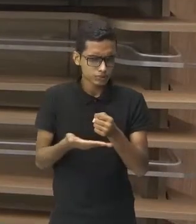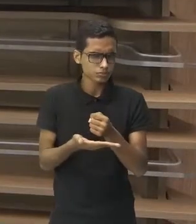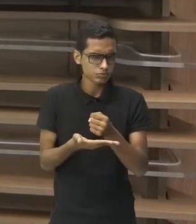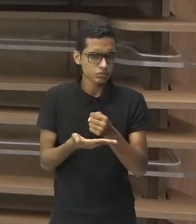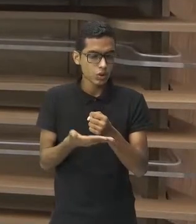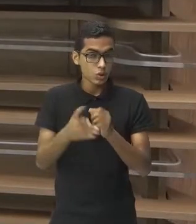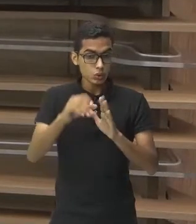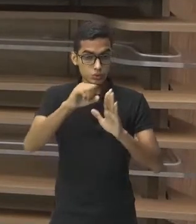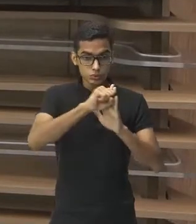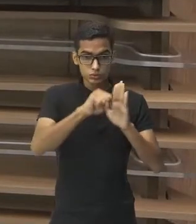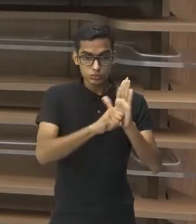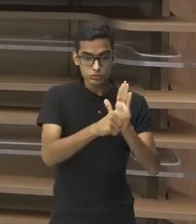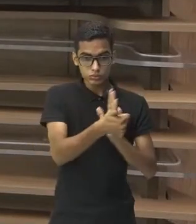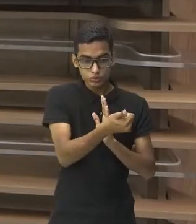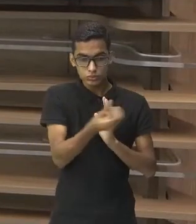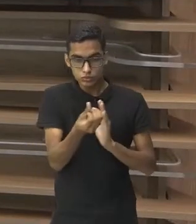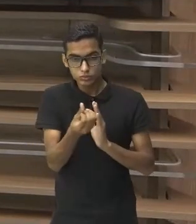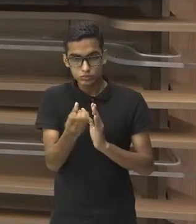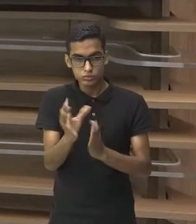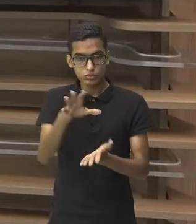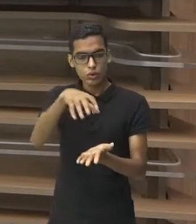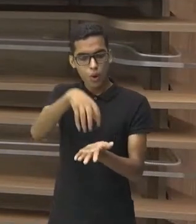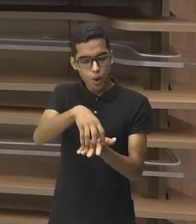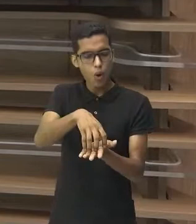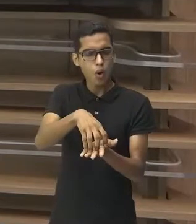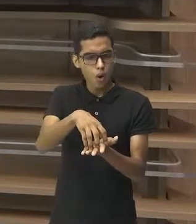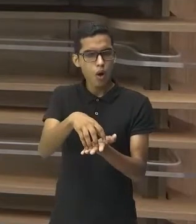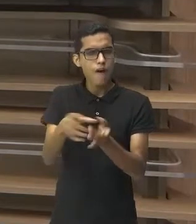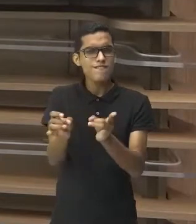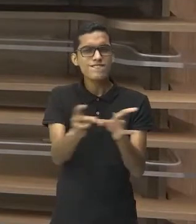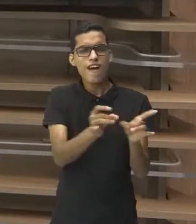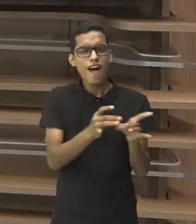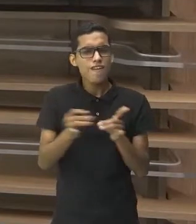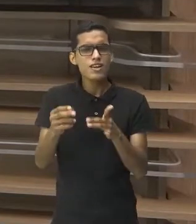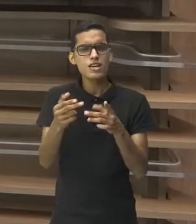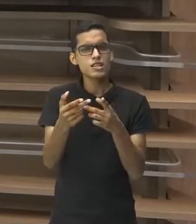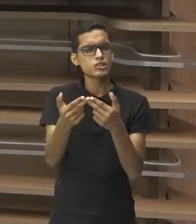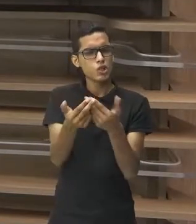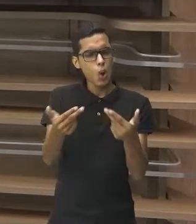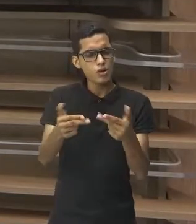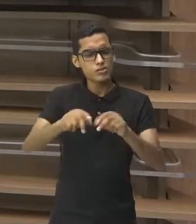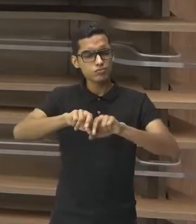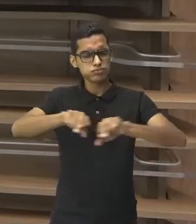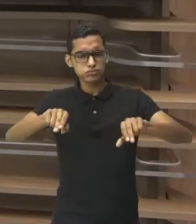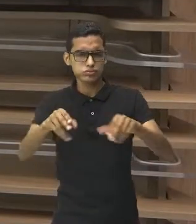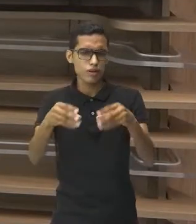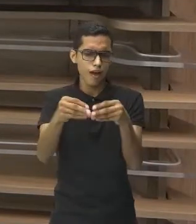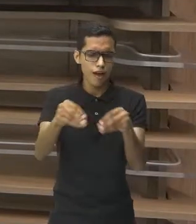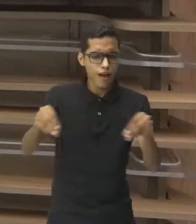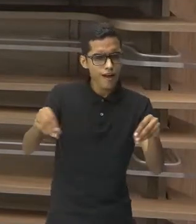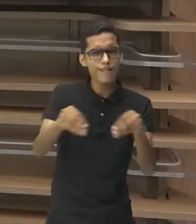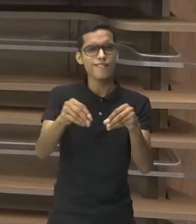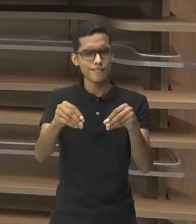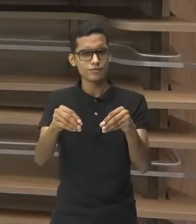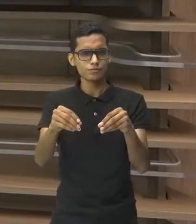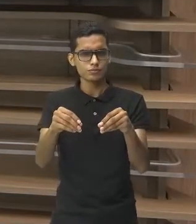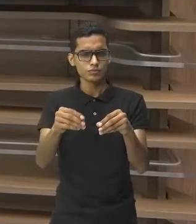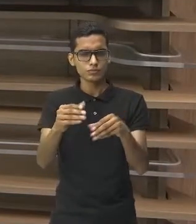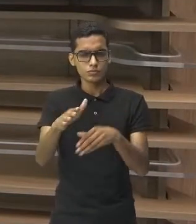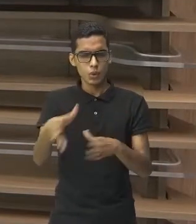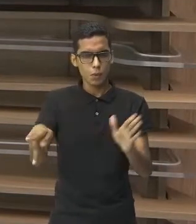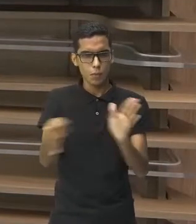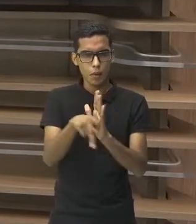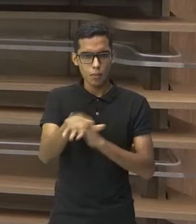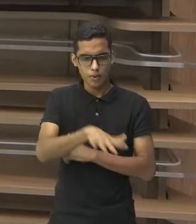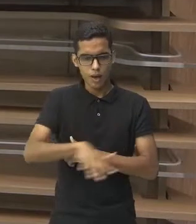século XVI, o monopólio do comércio de especiarias era de Portugal e da Espanha, tá, gente? Graças ao pioneirismo naval.